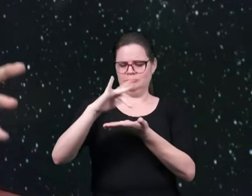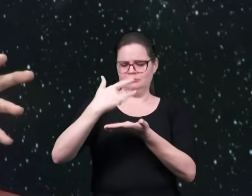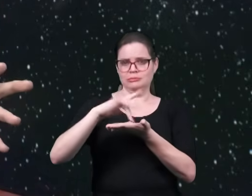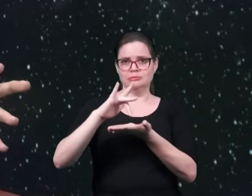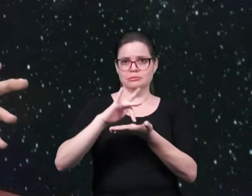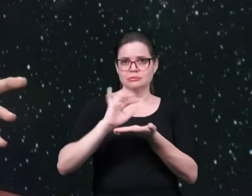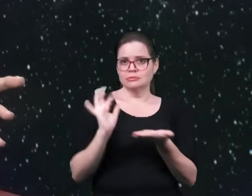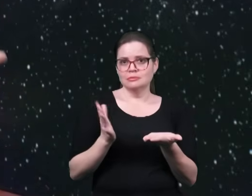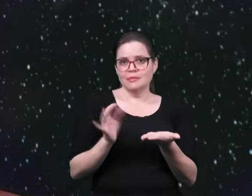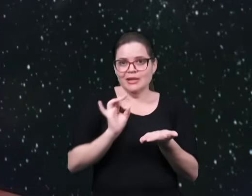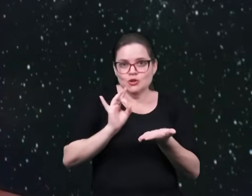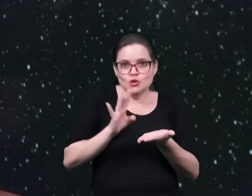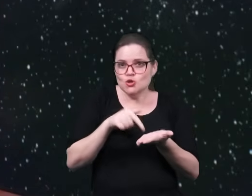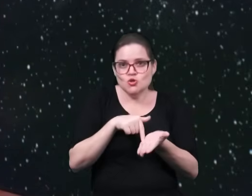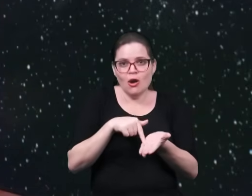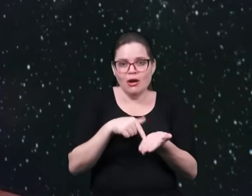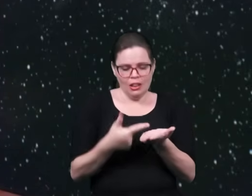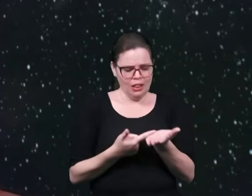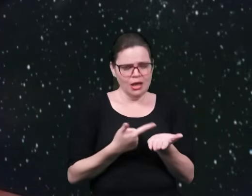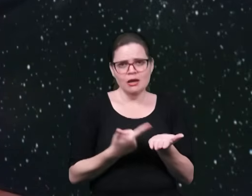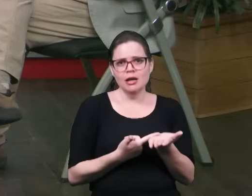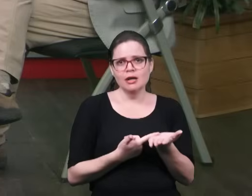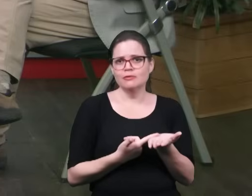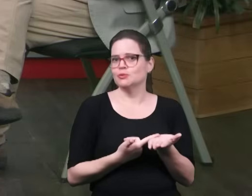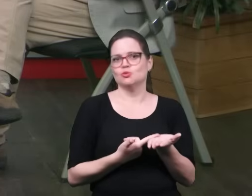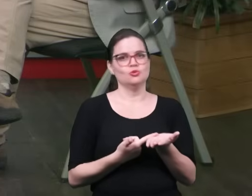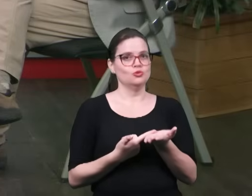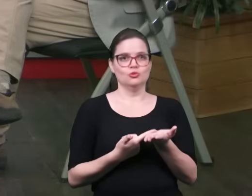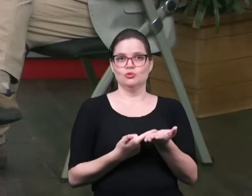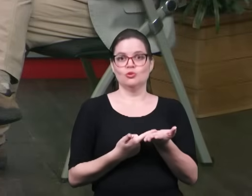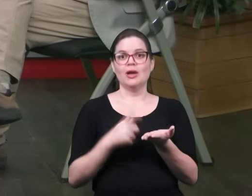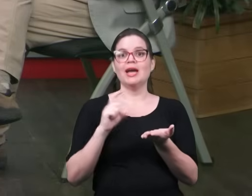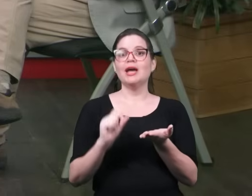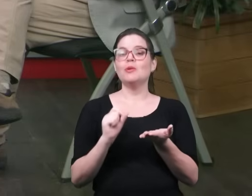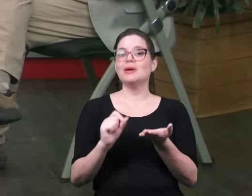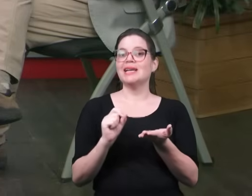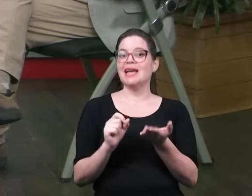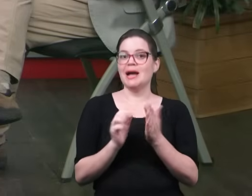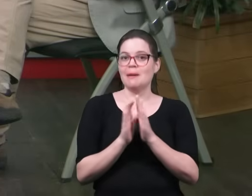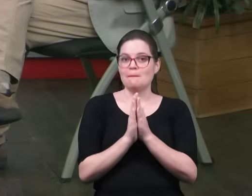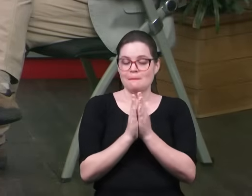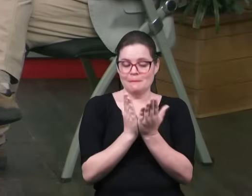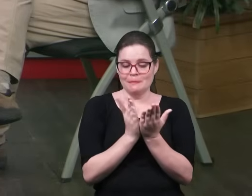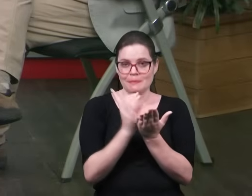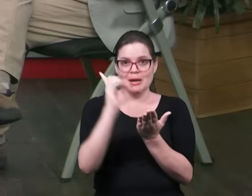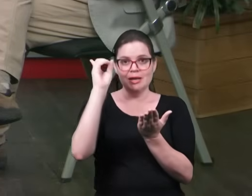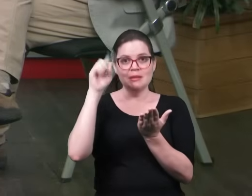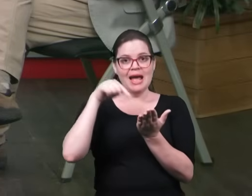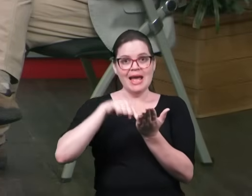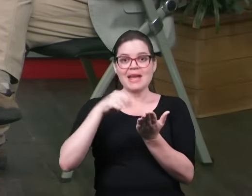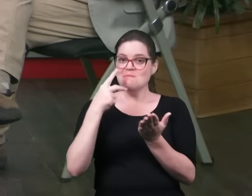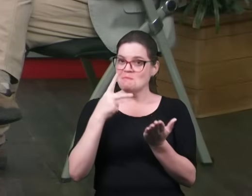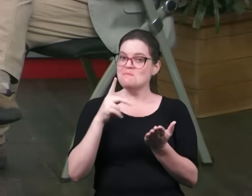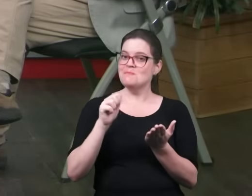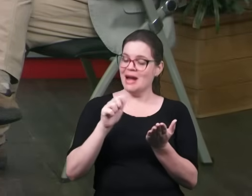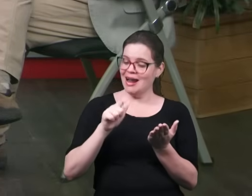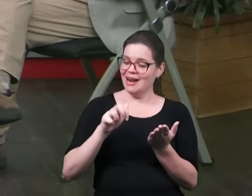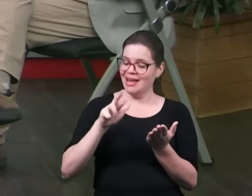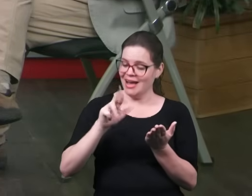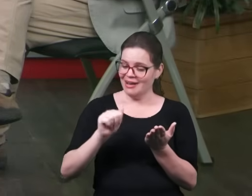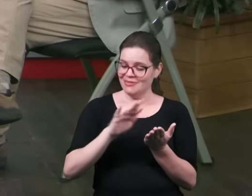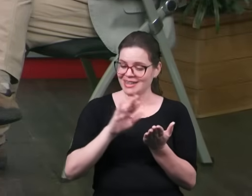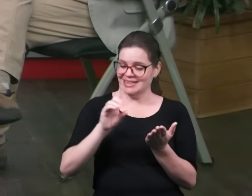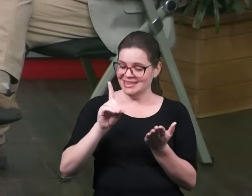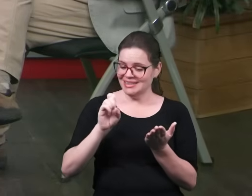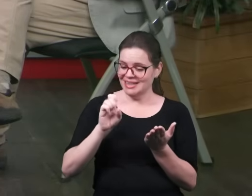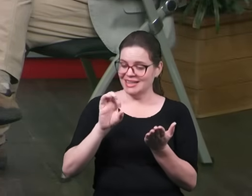é somente isto. É a palavra salpicada de sangue, ou seja, é a palavra de